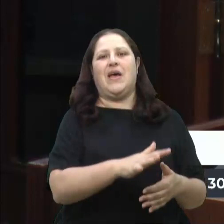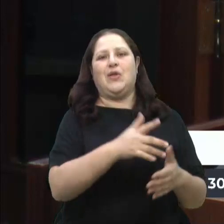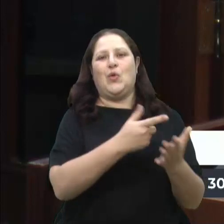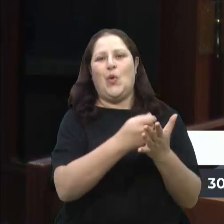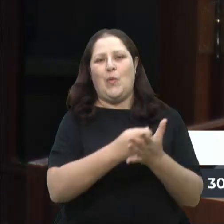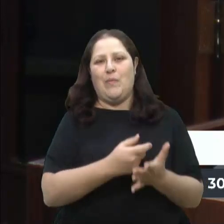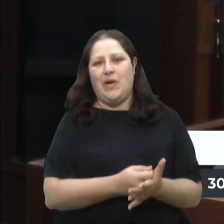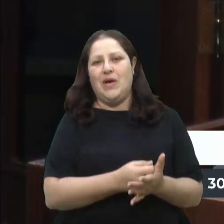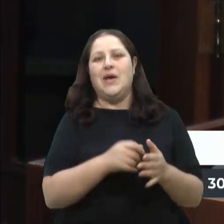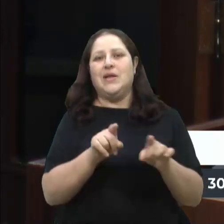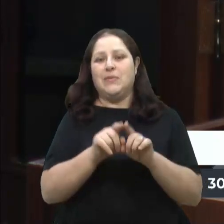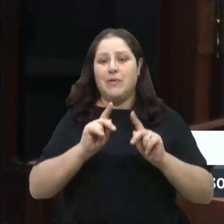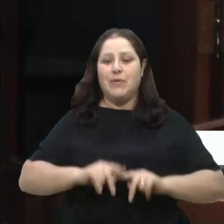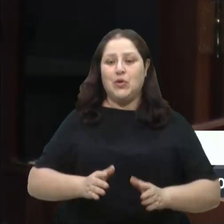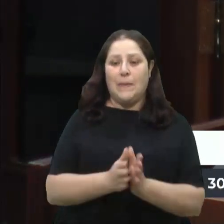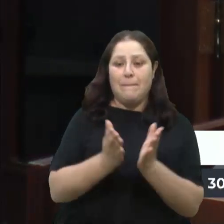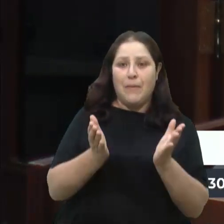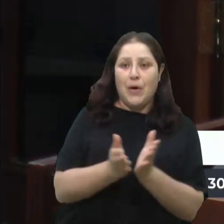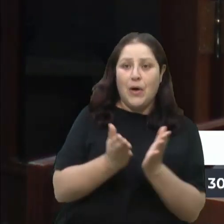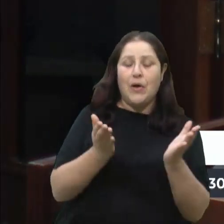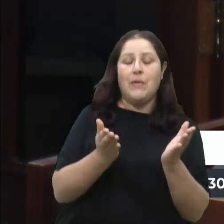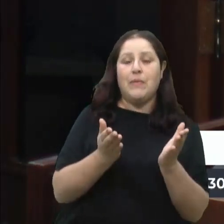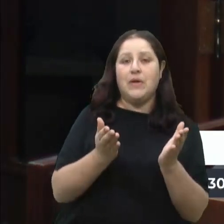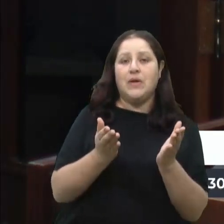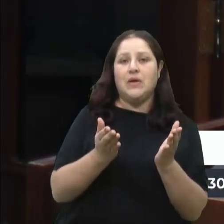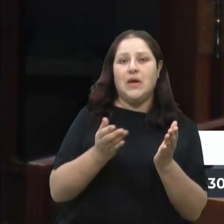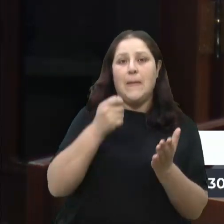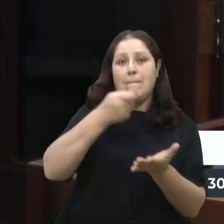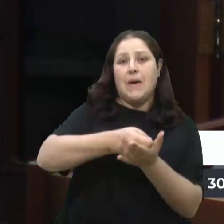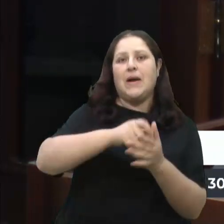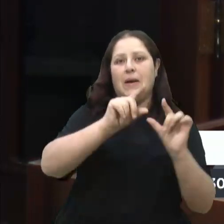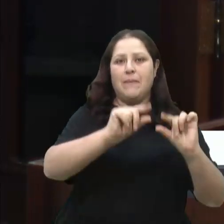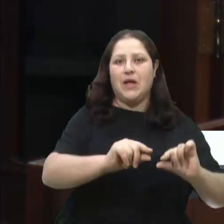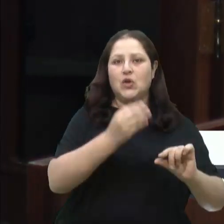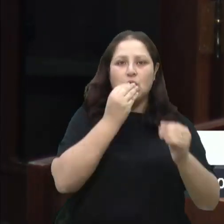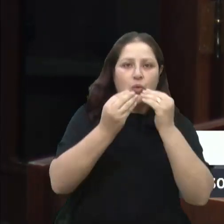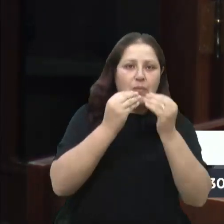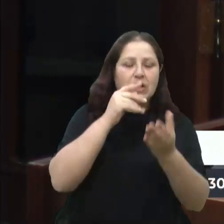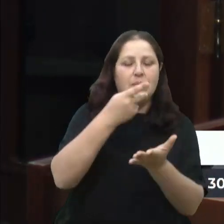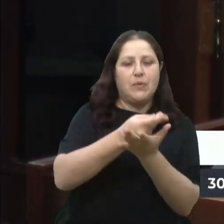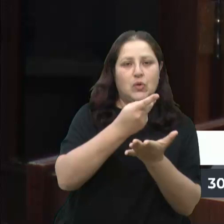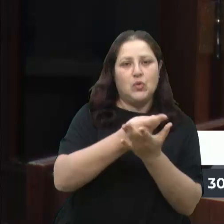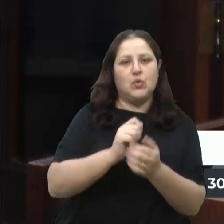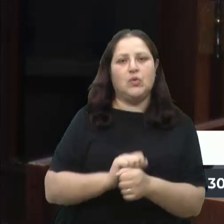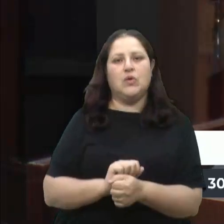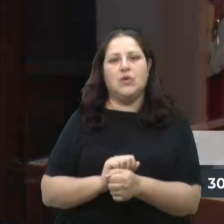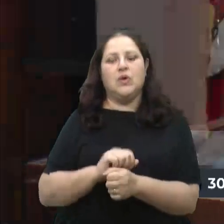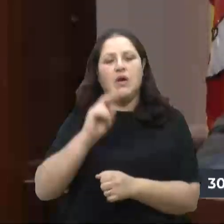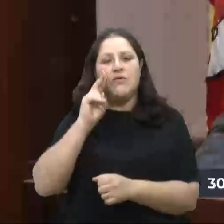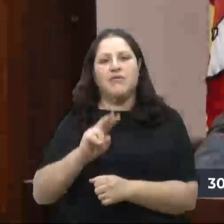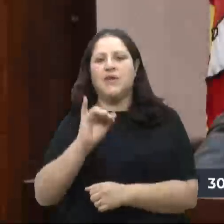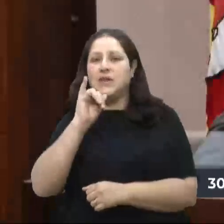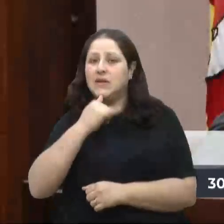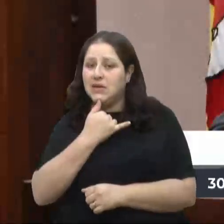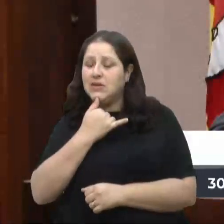nos entristece muito e a gente vê com tristeza o futuro pela frente, né?